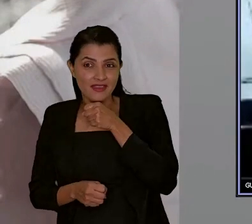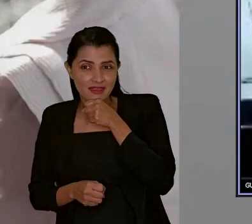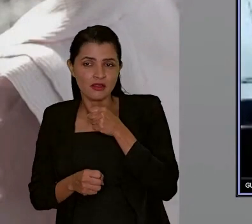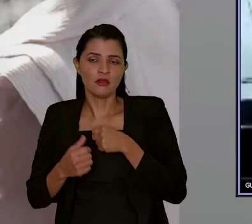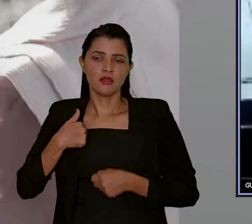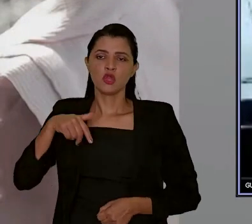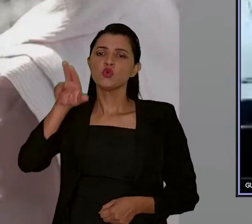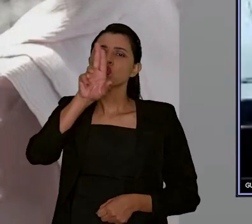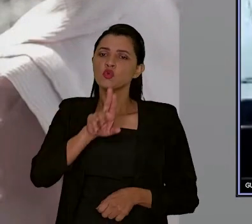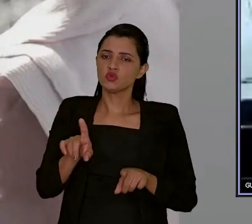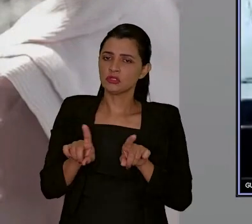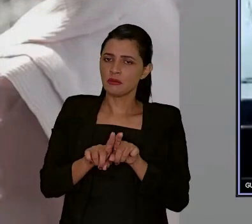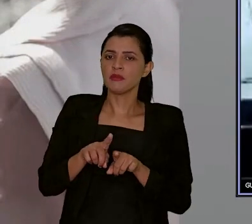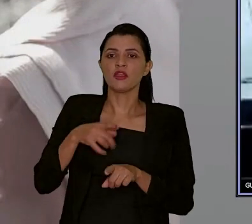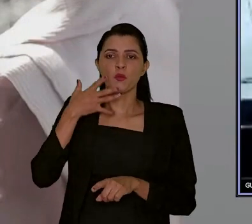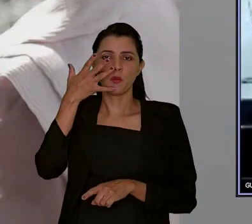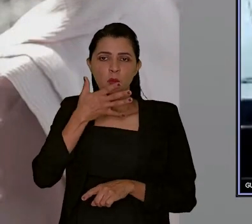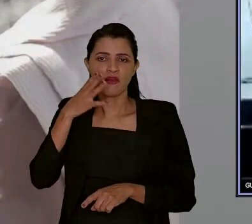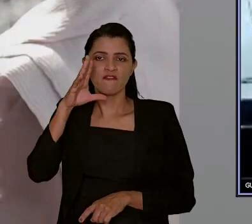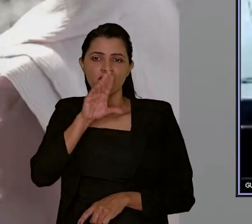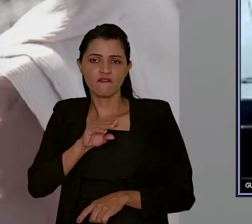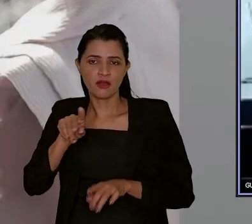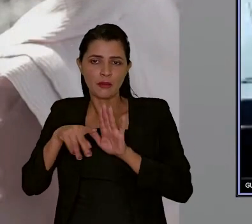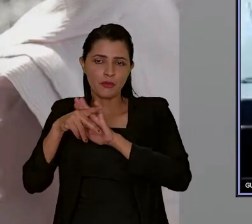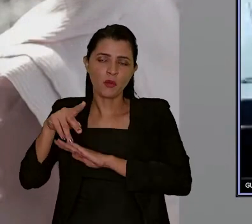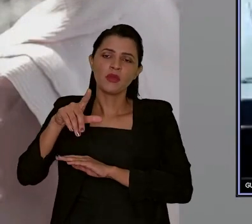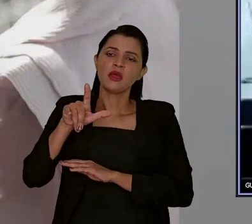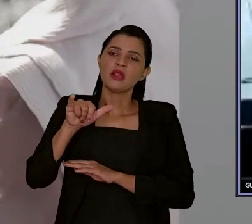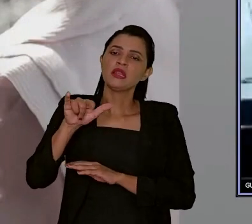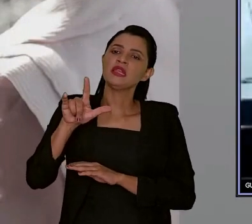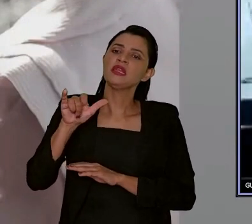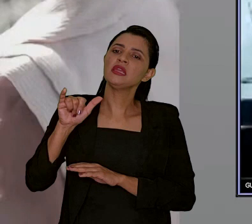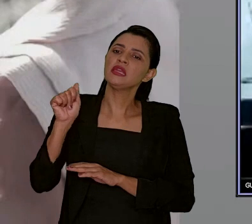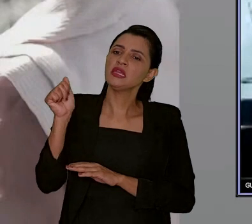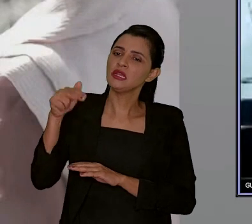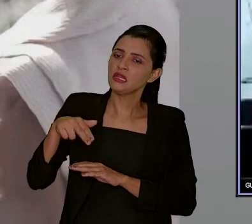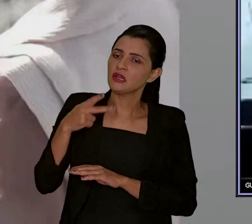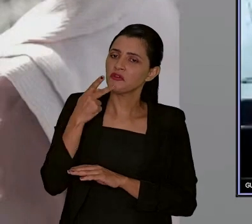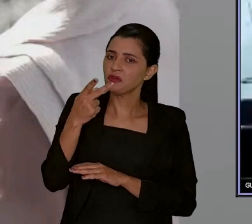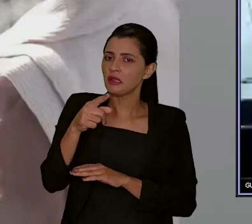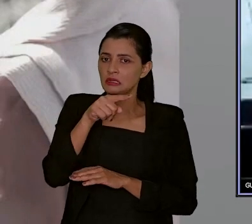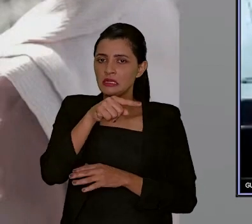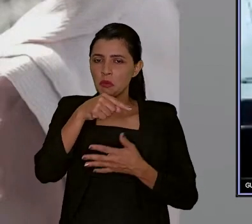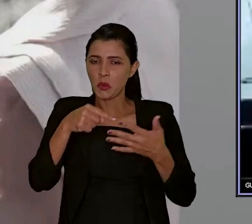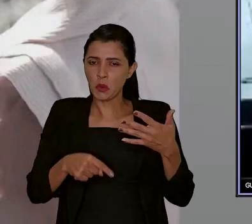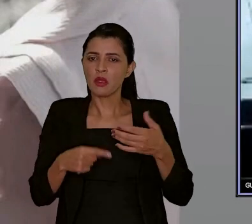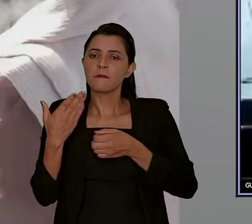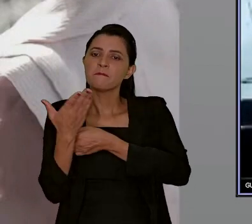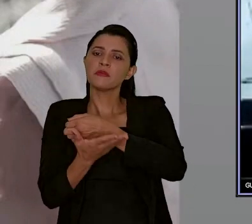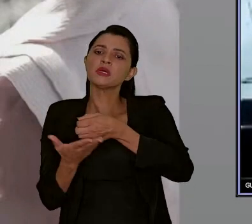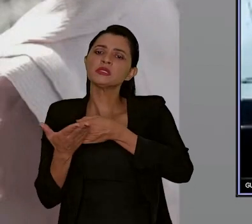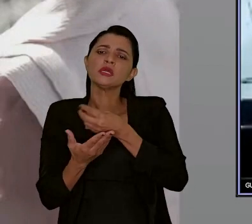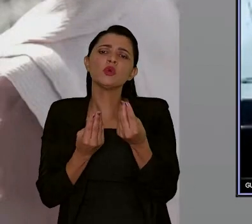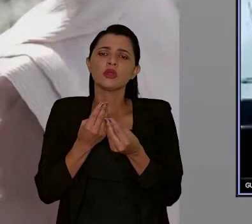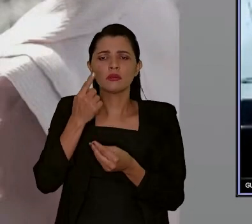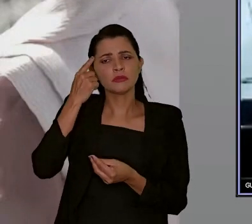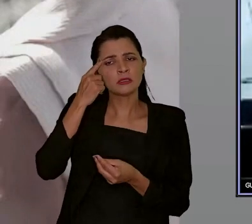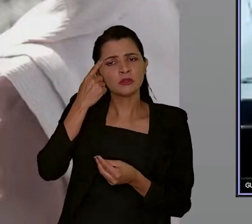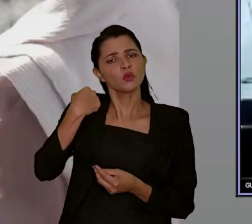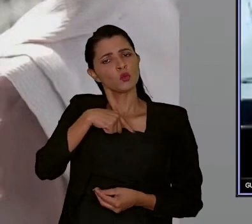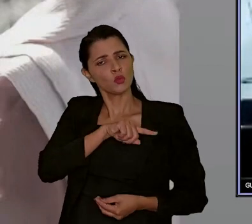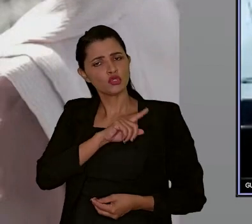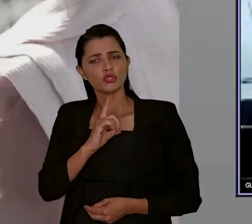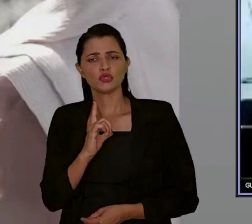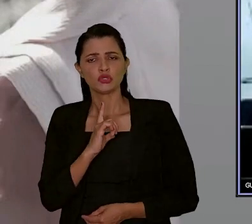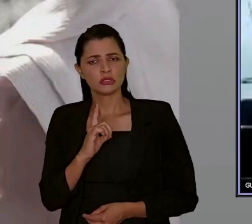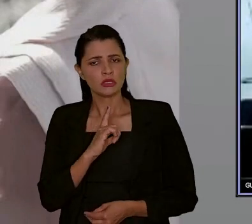fala da Lilian, quando ela menciona que essas ações se baseiam na ideia de que realmente nós temos